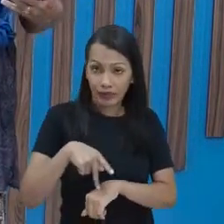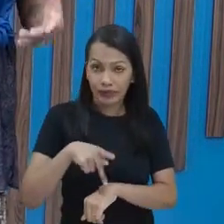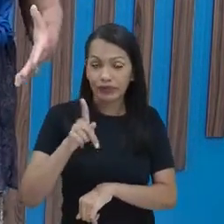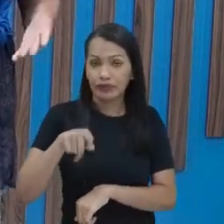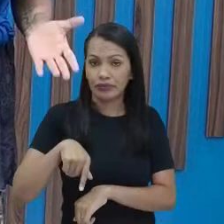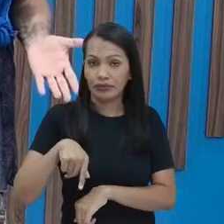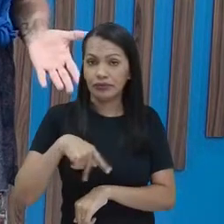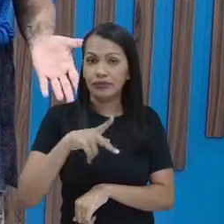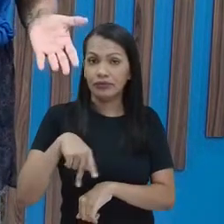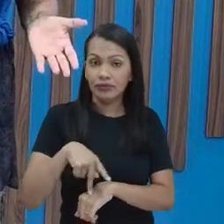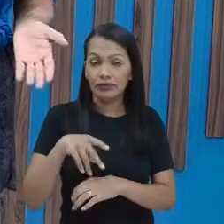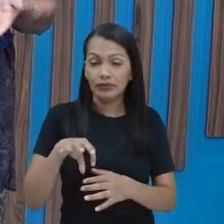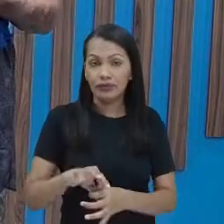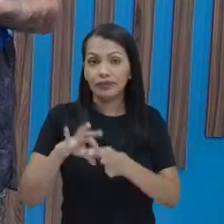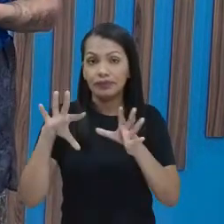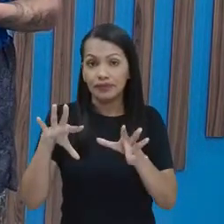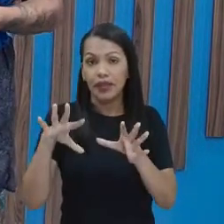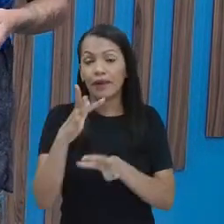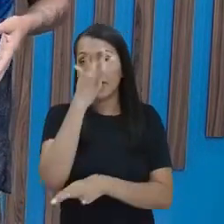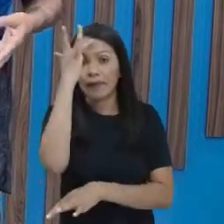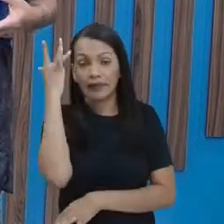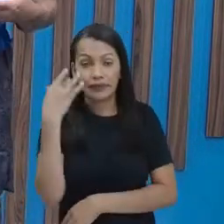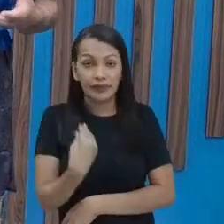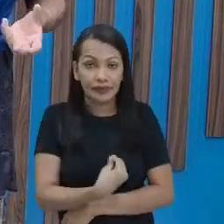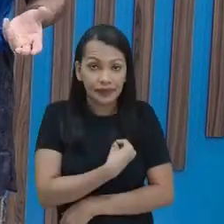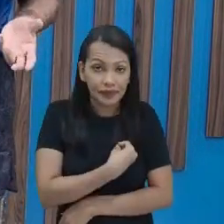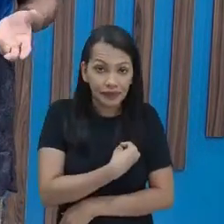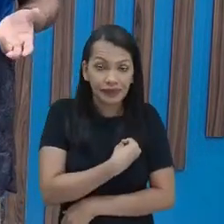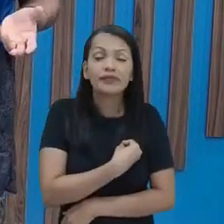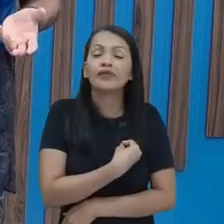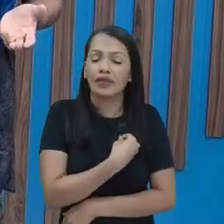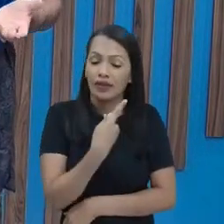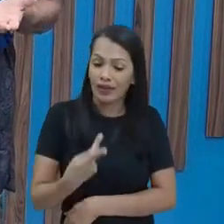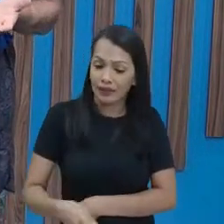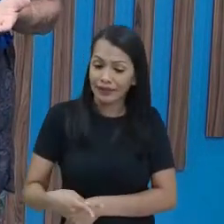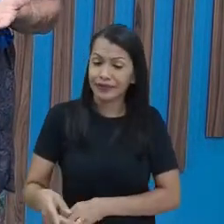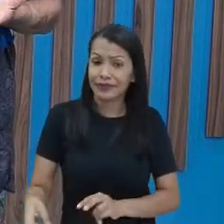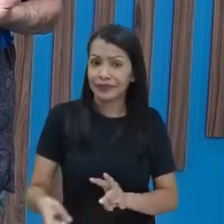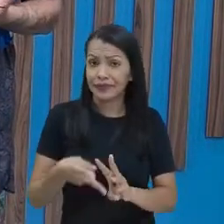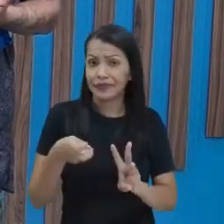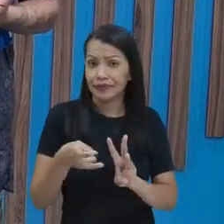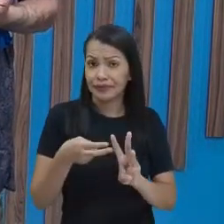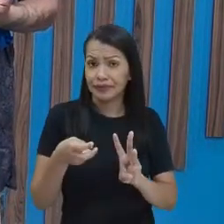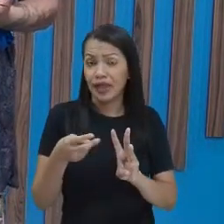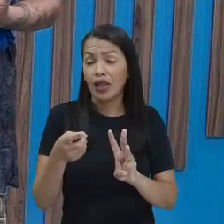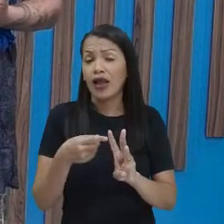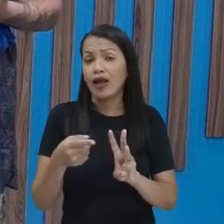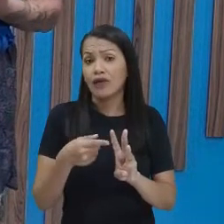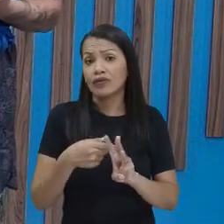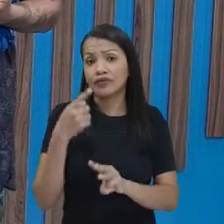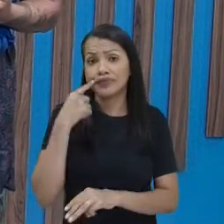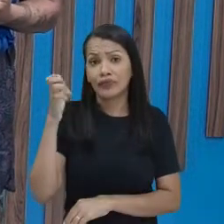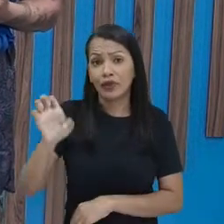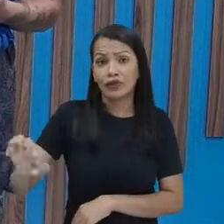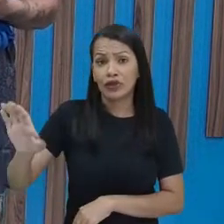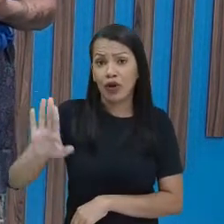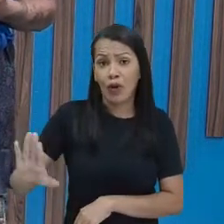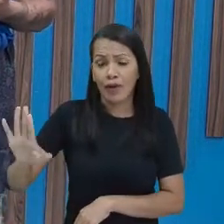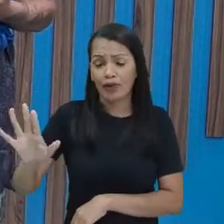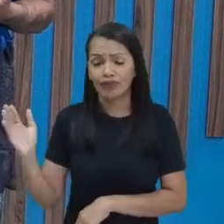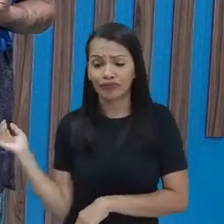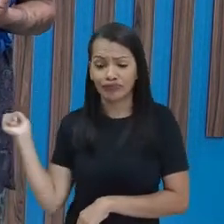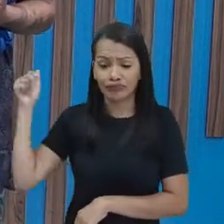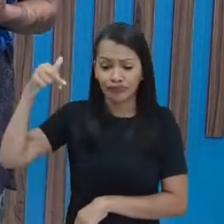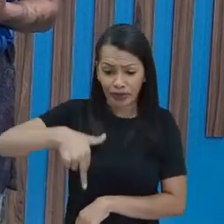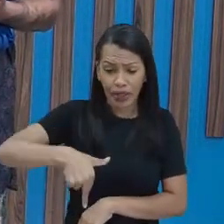era um país livre para as pessoas que aqui viviam, as diversas nações indígenas. E aí vieram os colonizadores europeus, especialmente